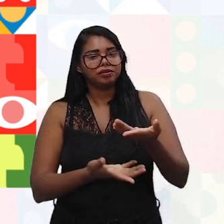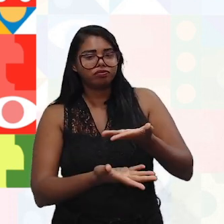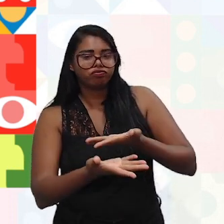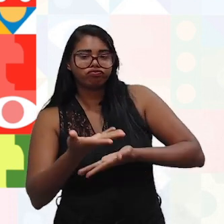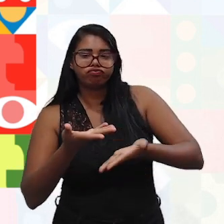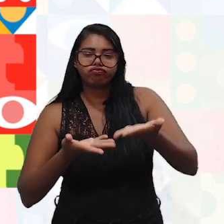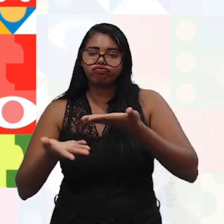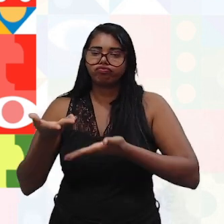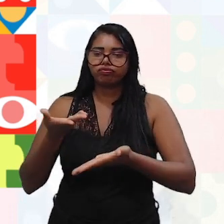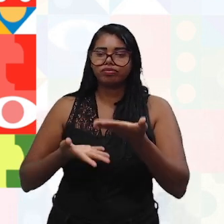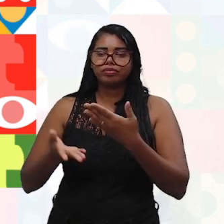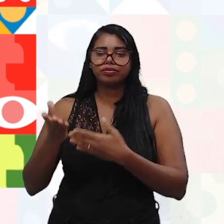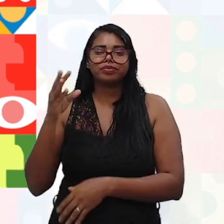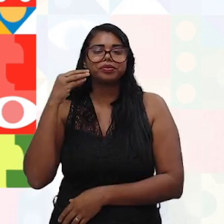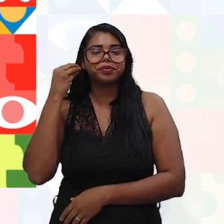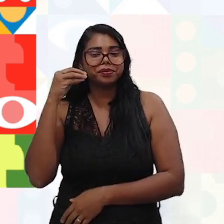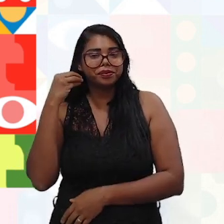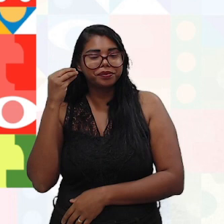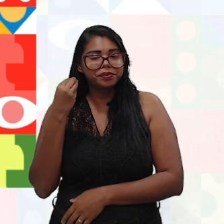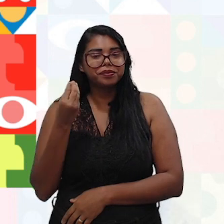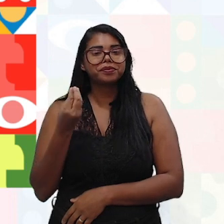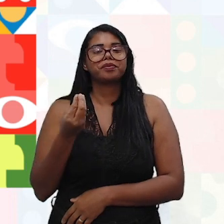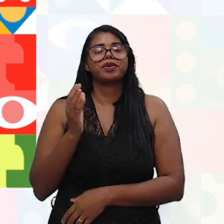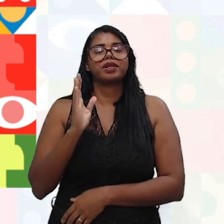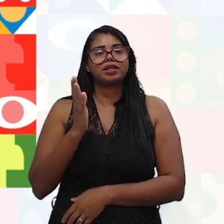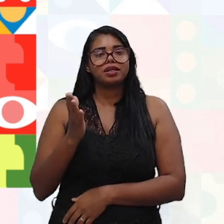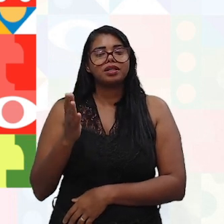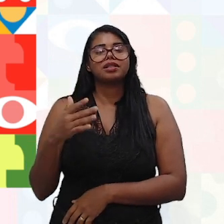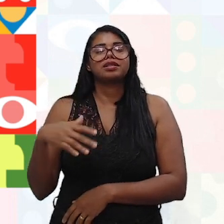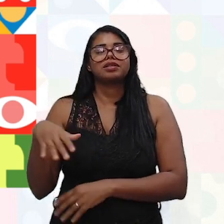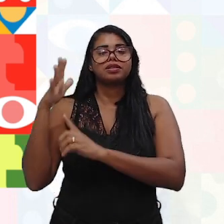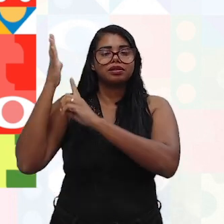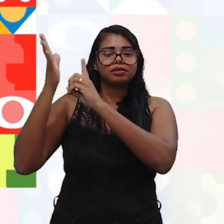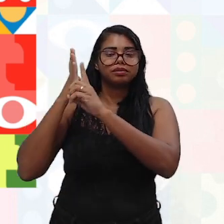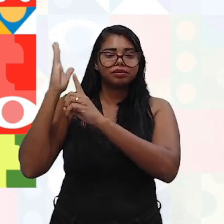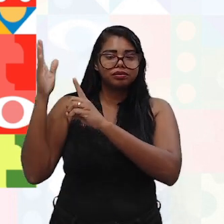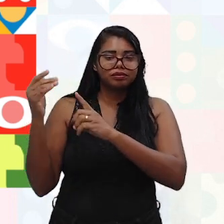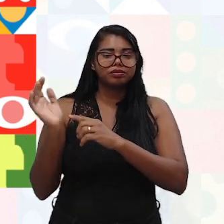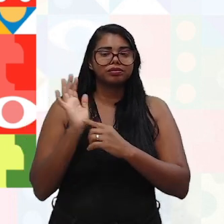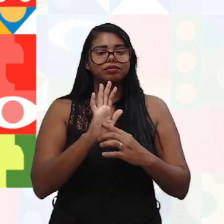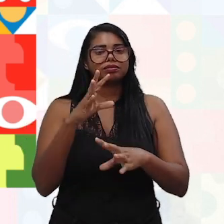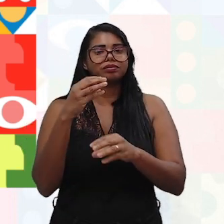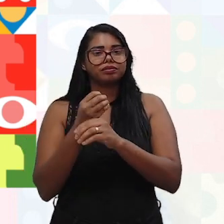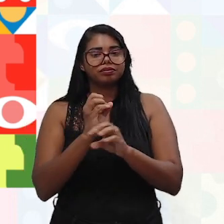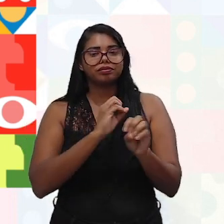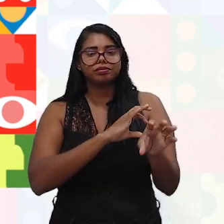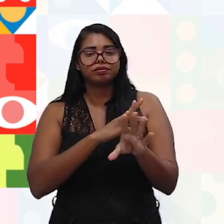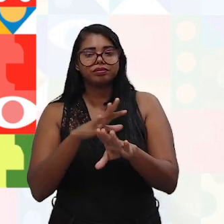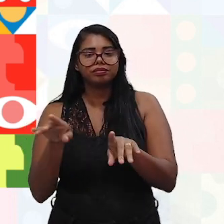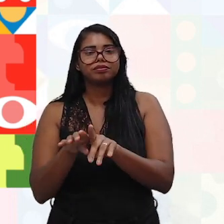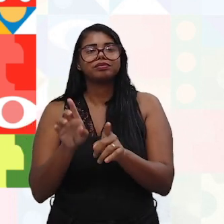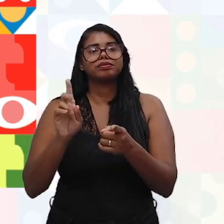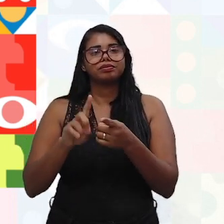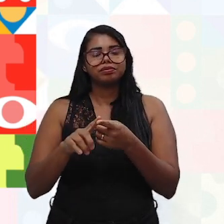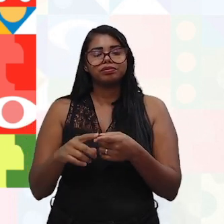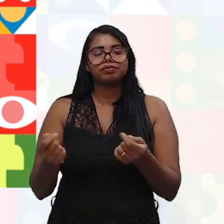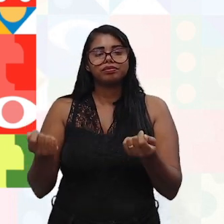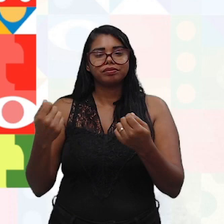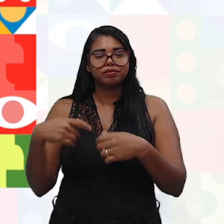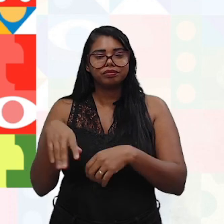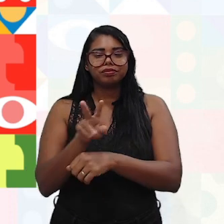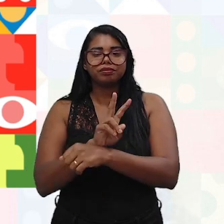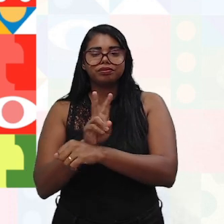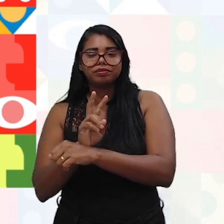está trazendo especialistas. Então, eu já estou bolando aqui. Vou trazer um especialista em